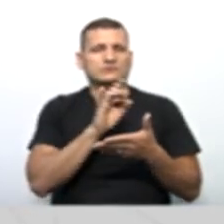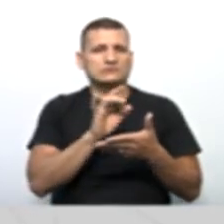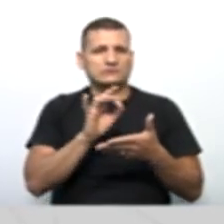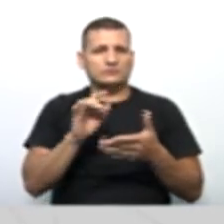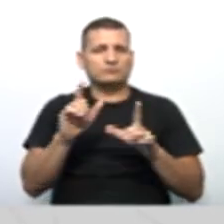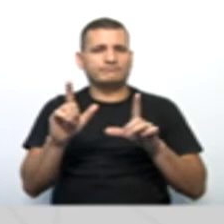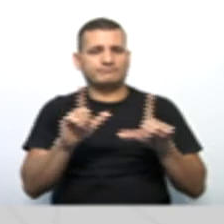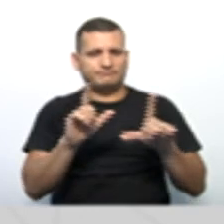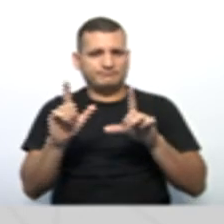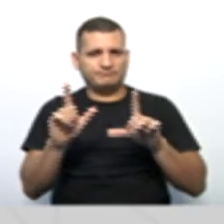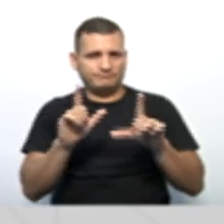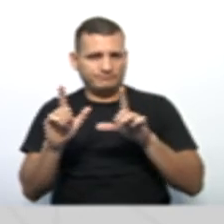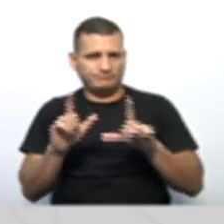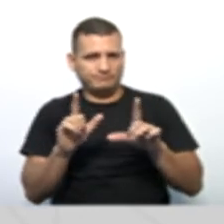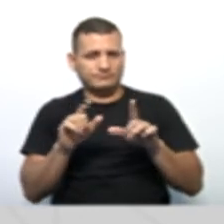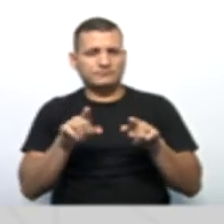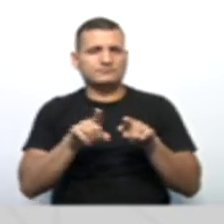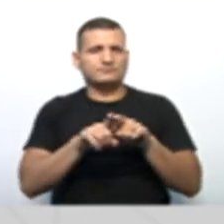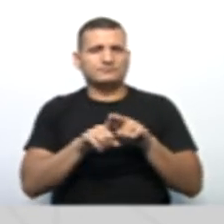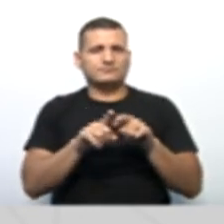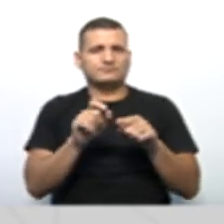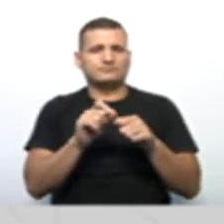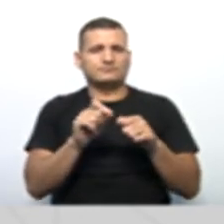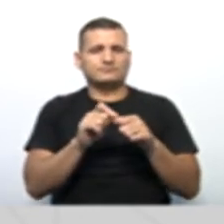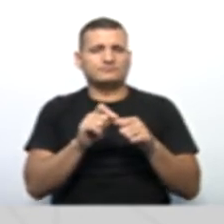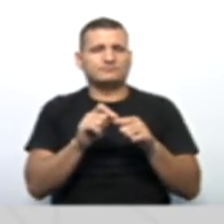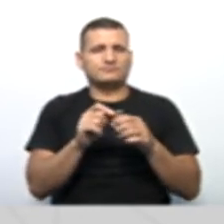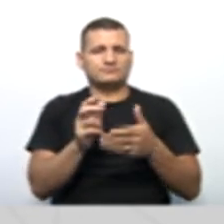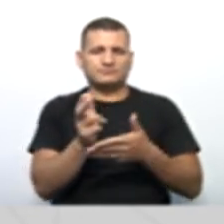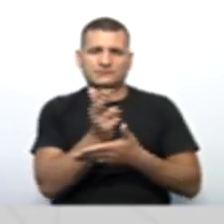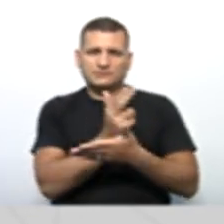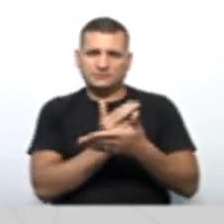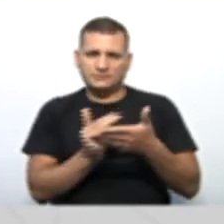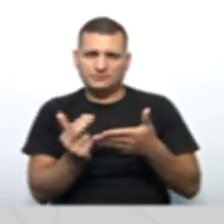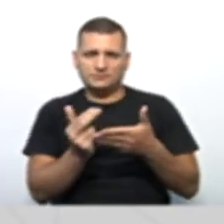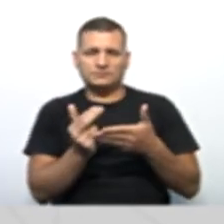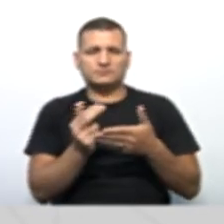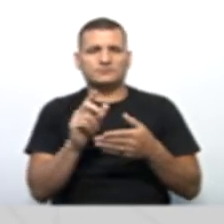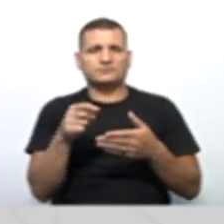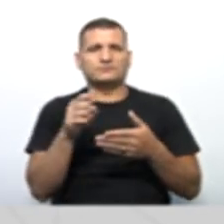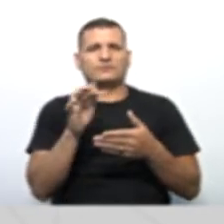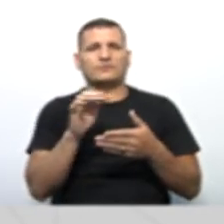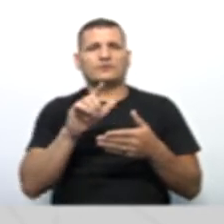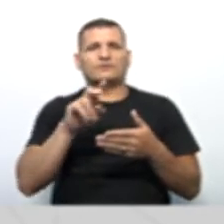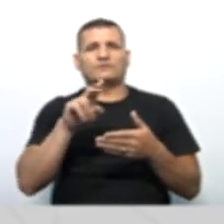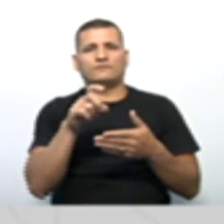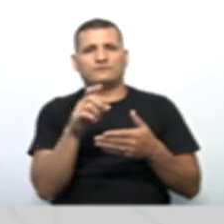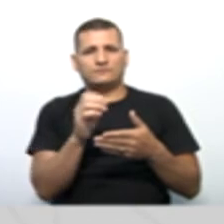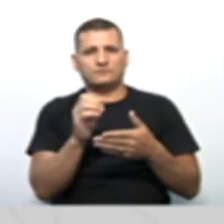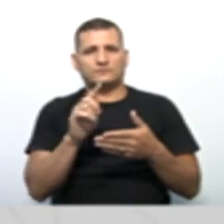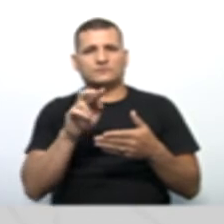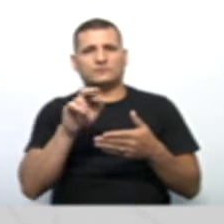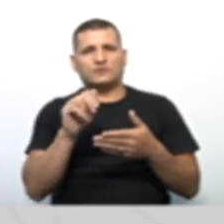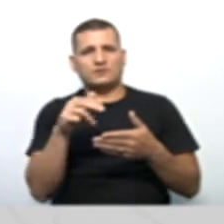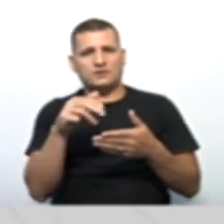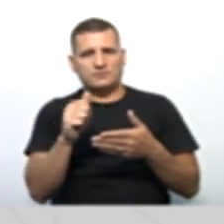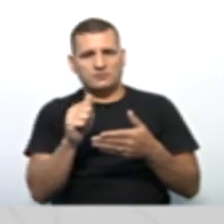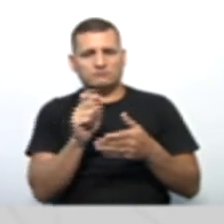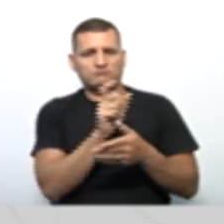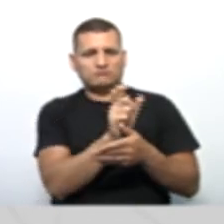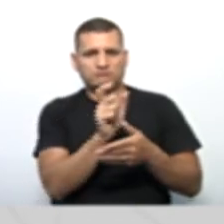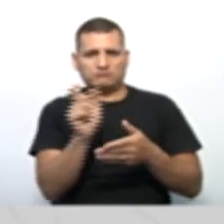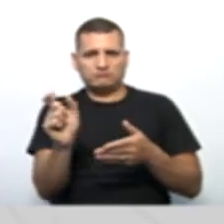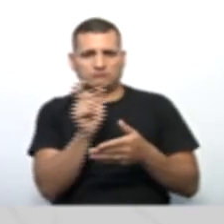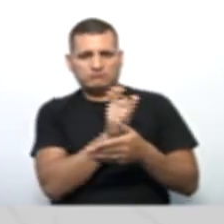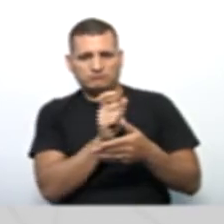também é preciso fazer uma planta do site e construir um fluxograma para auxiliar no entendimento da navegação do site